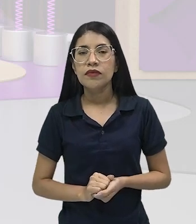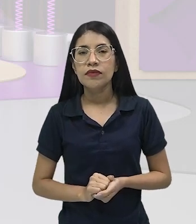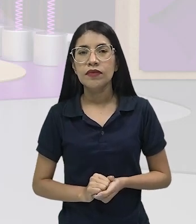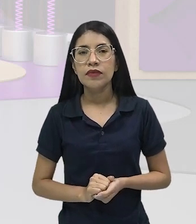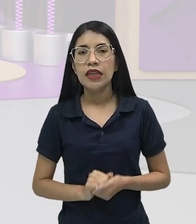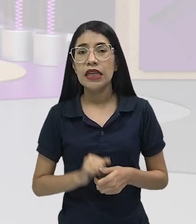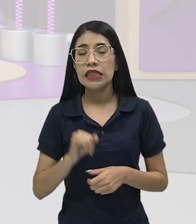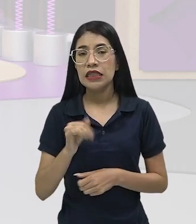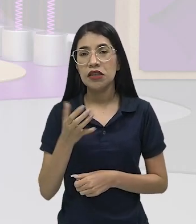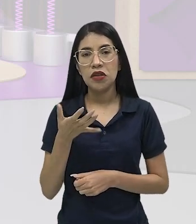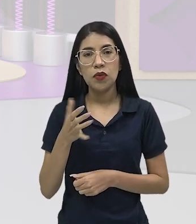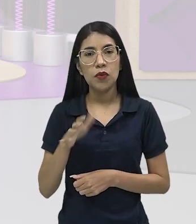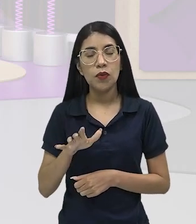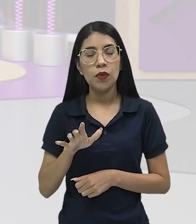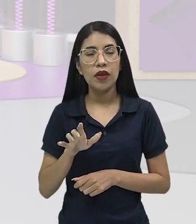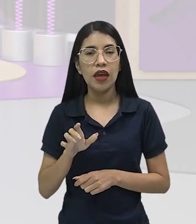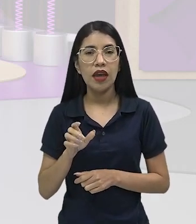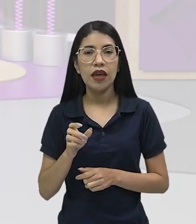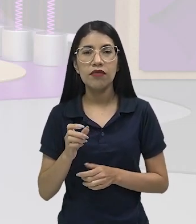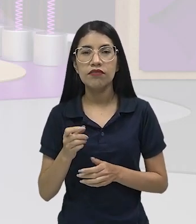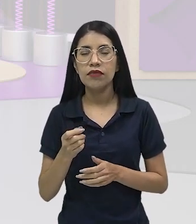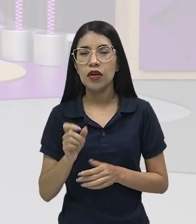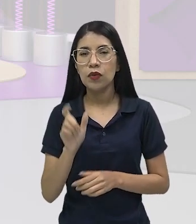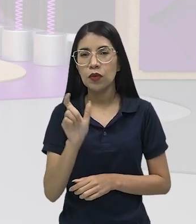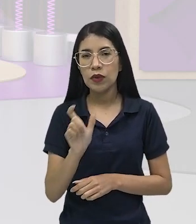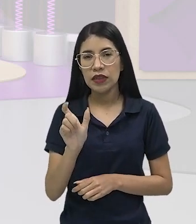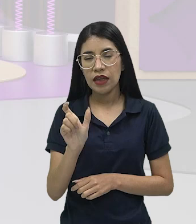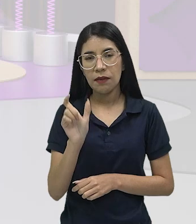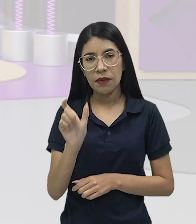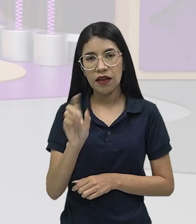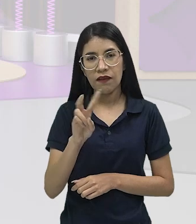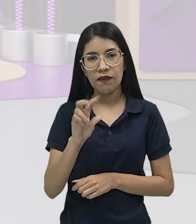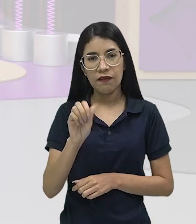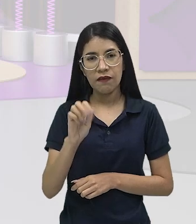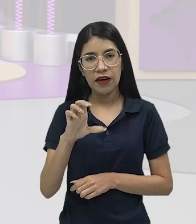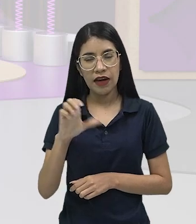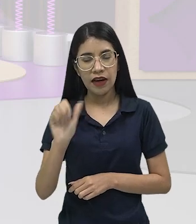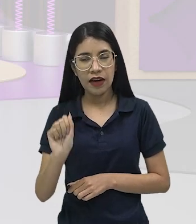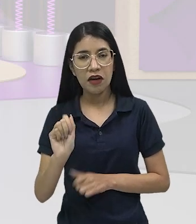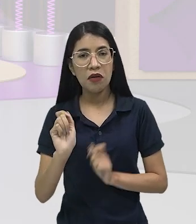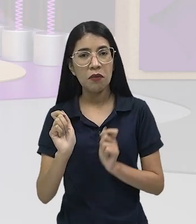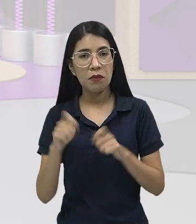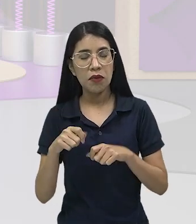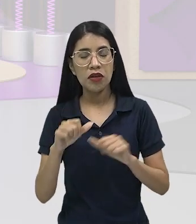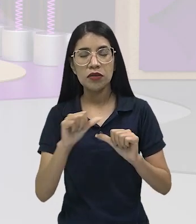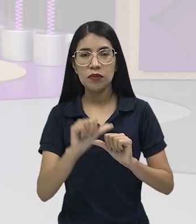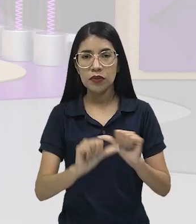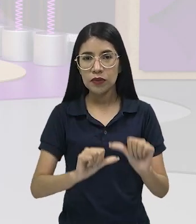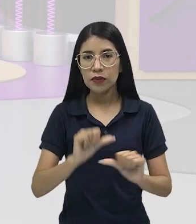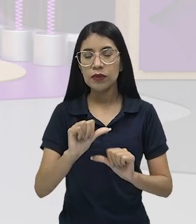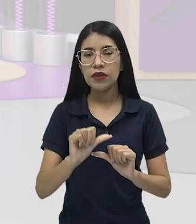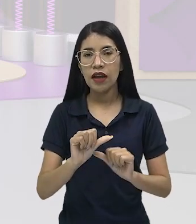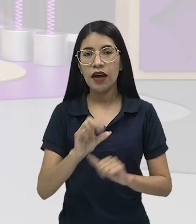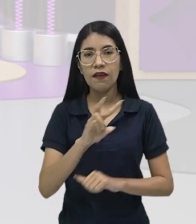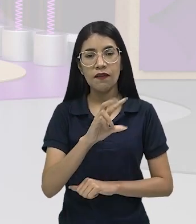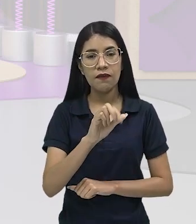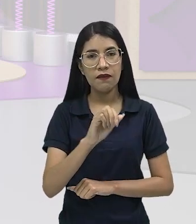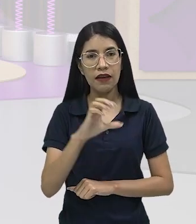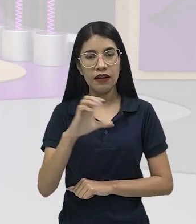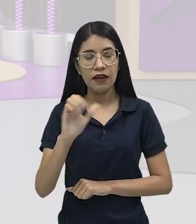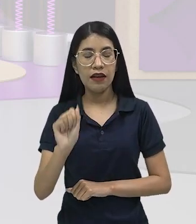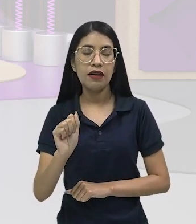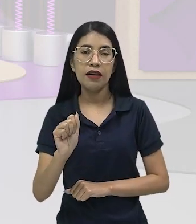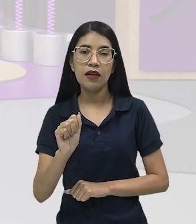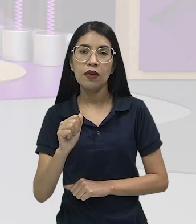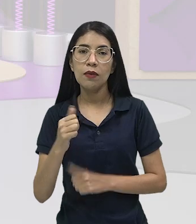você não quiser escrever vaca, você pode trocar a vaca, né,